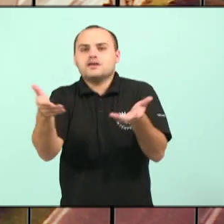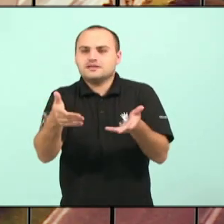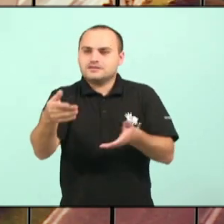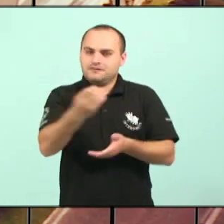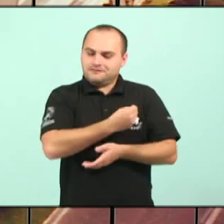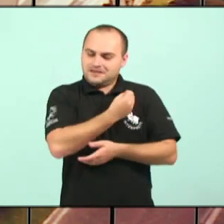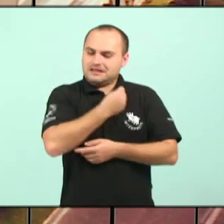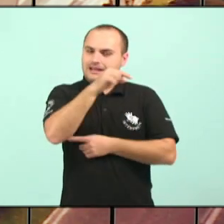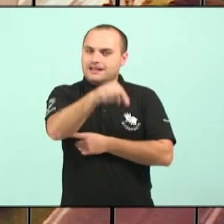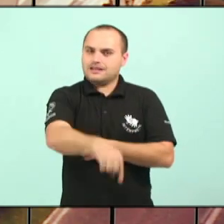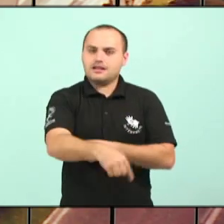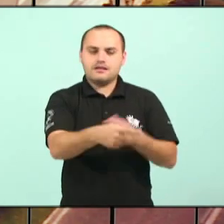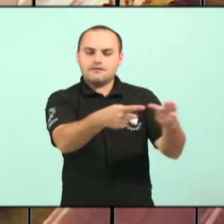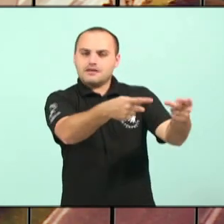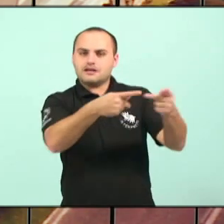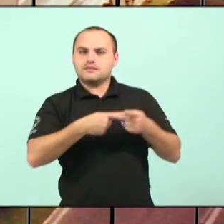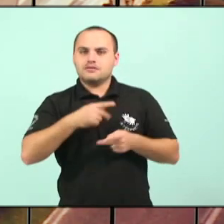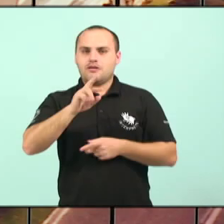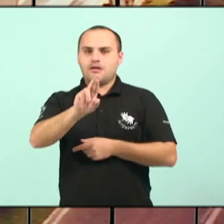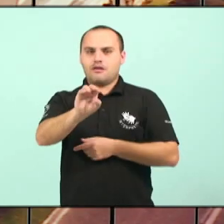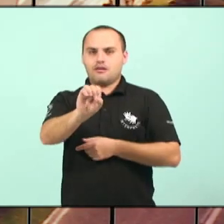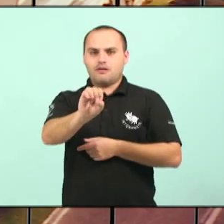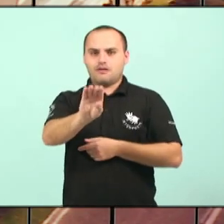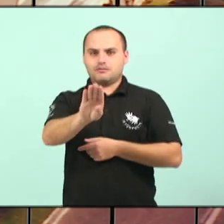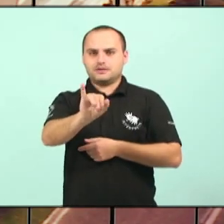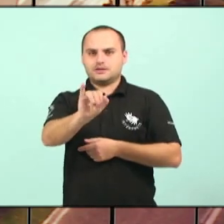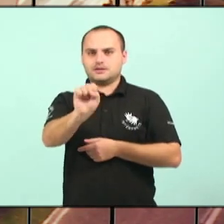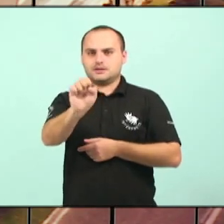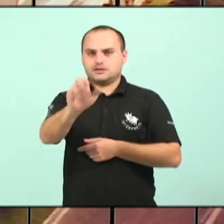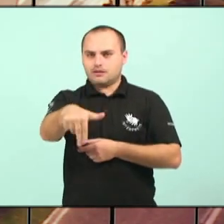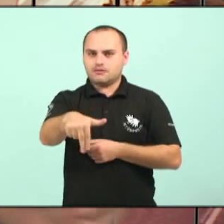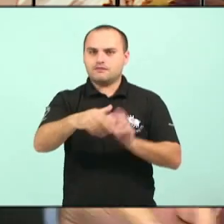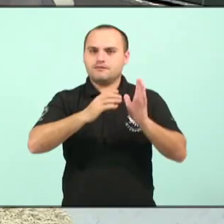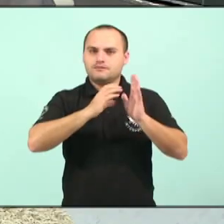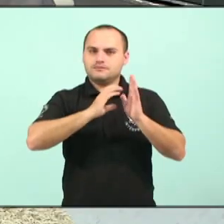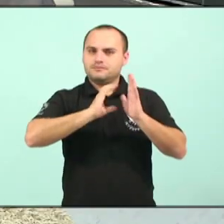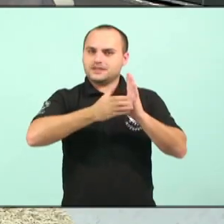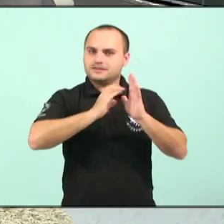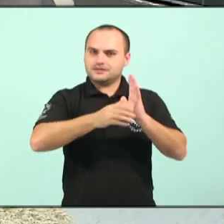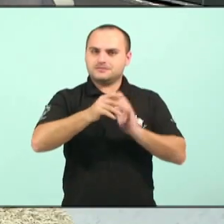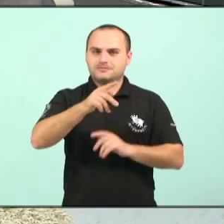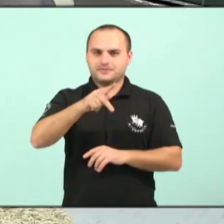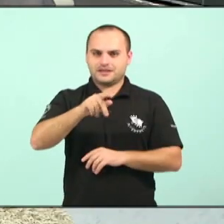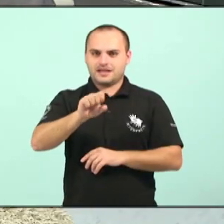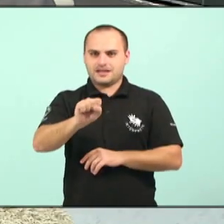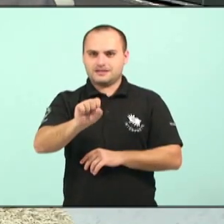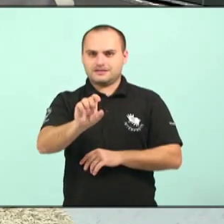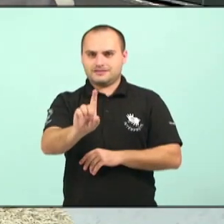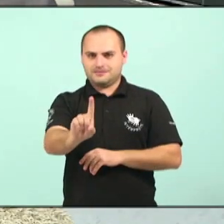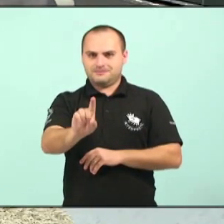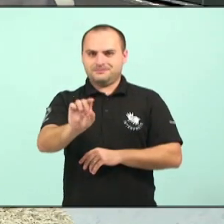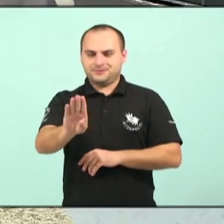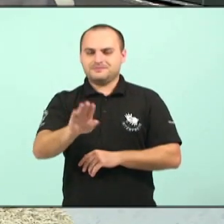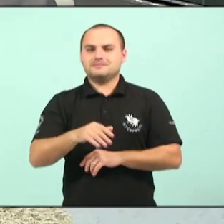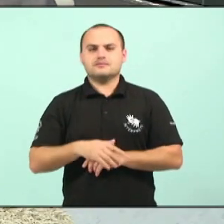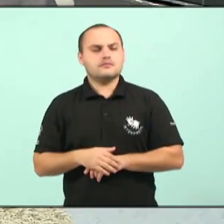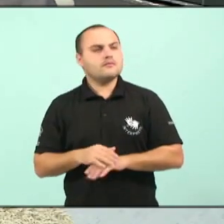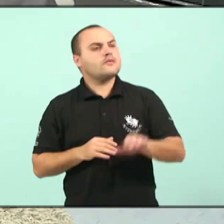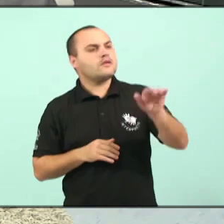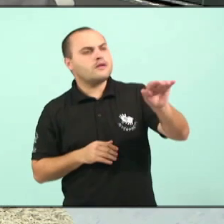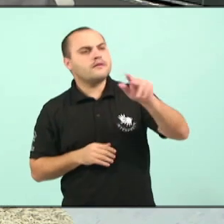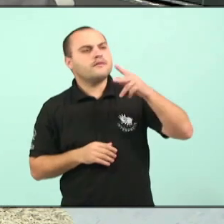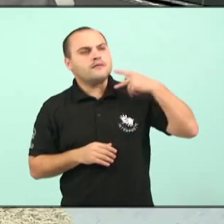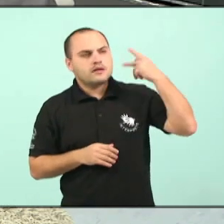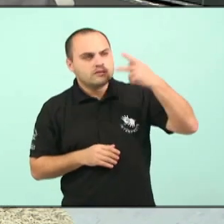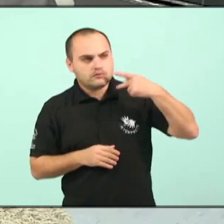vereador Robson Coelho, do PSDB. Vereador, o senhor